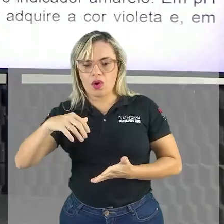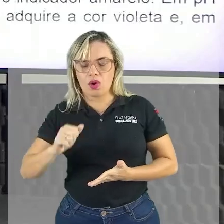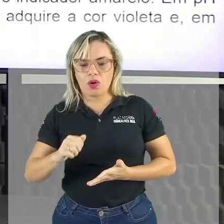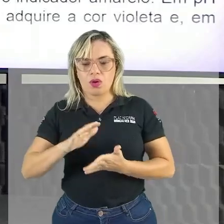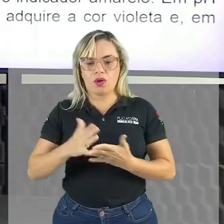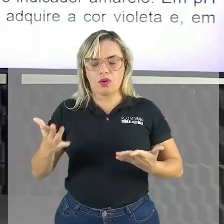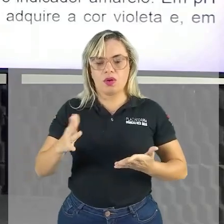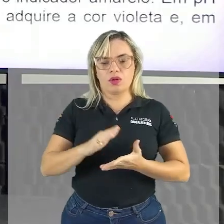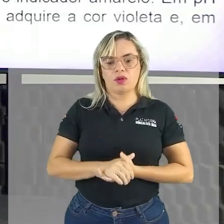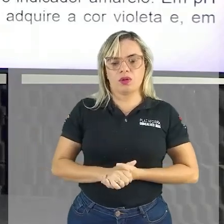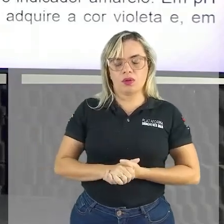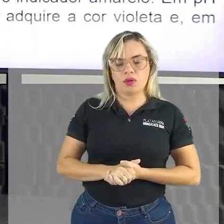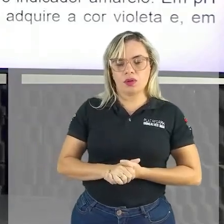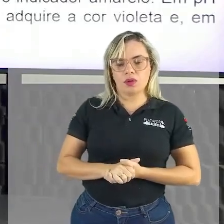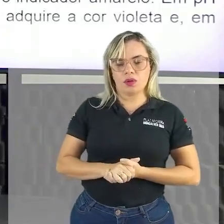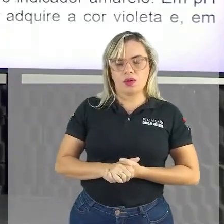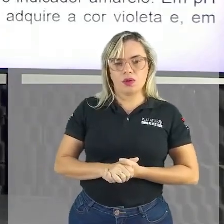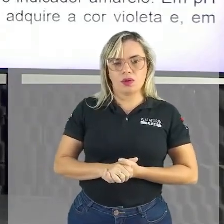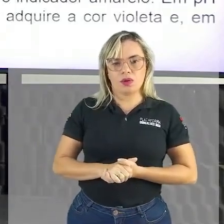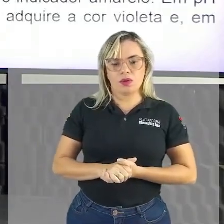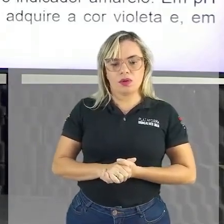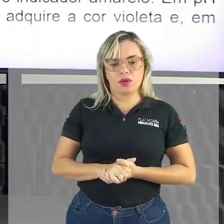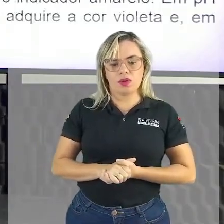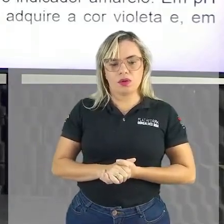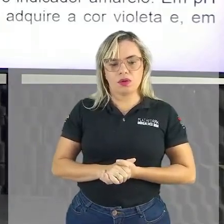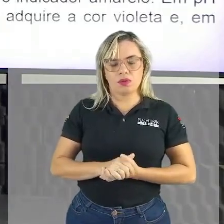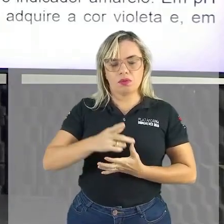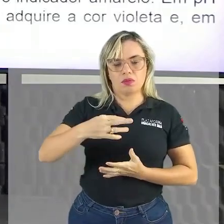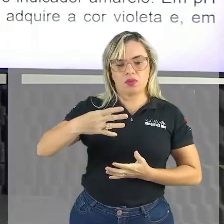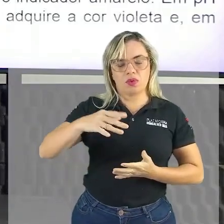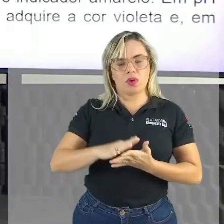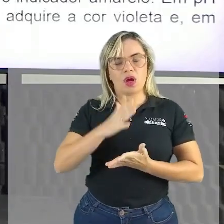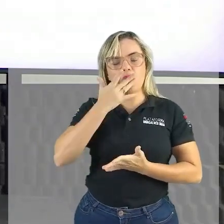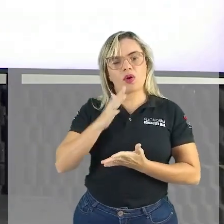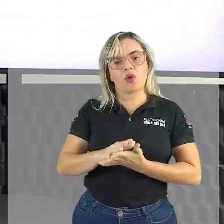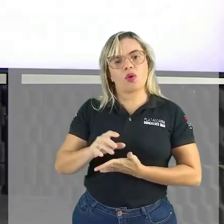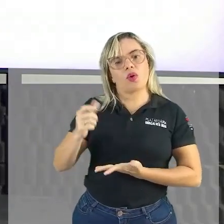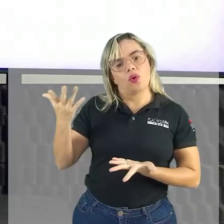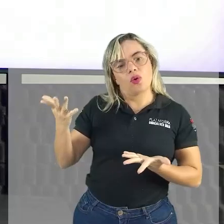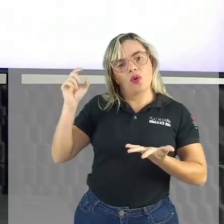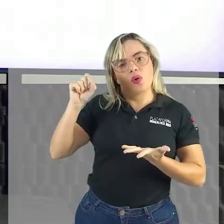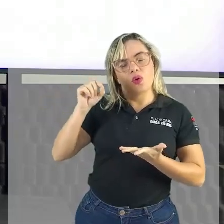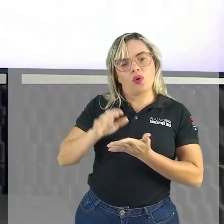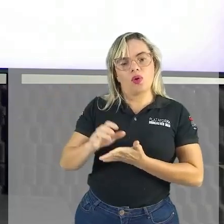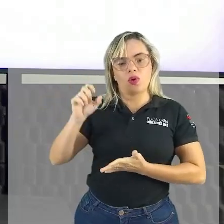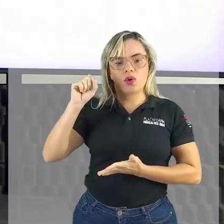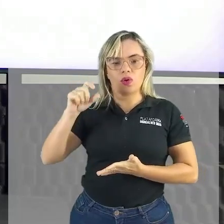a coloração vai ficar violeta. E se estiver neutro, fica azul.